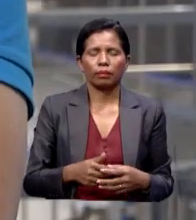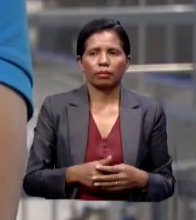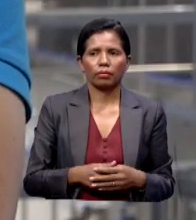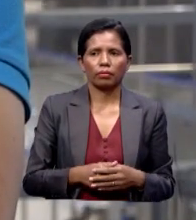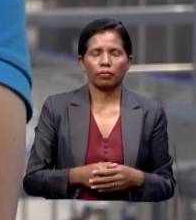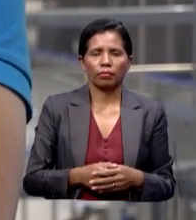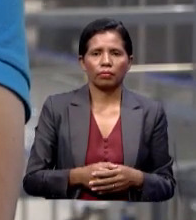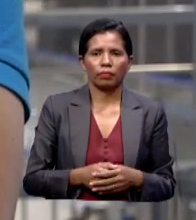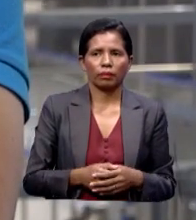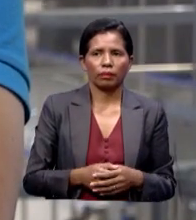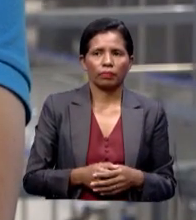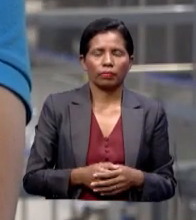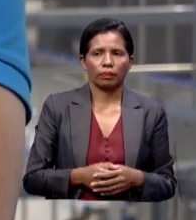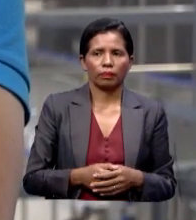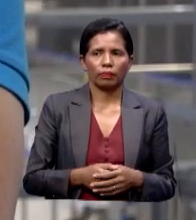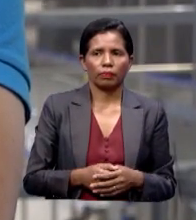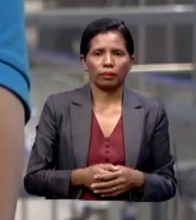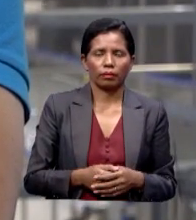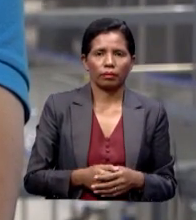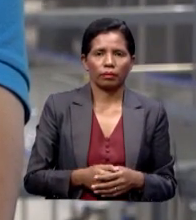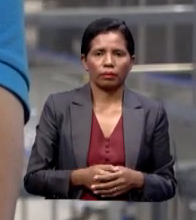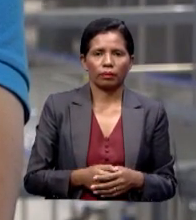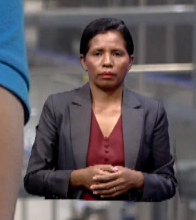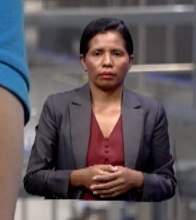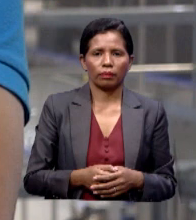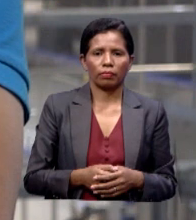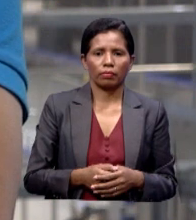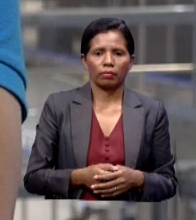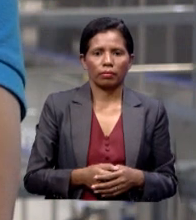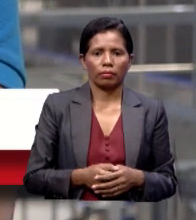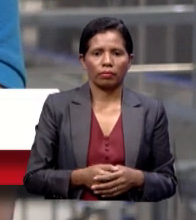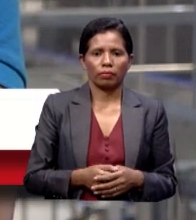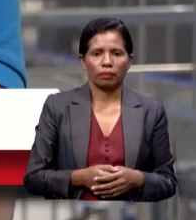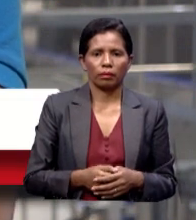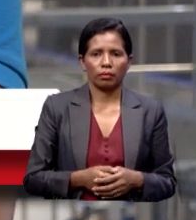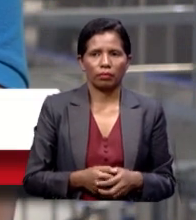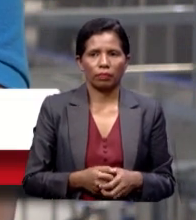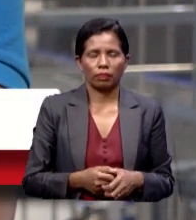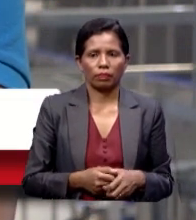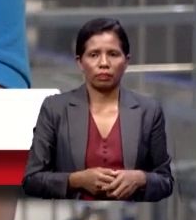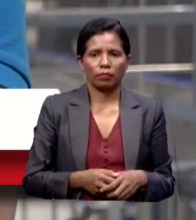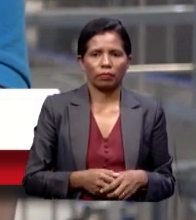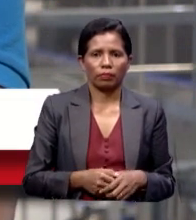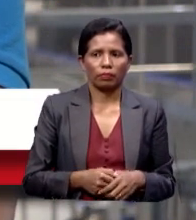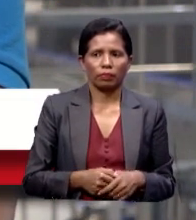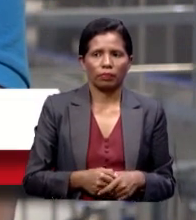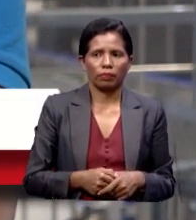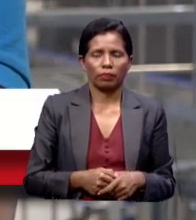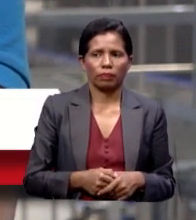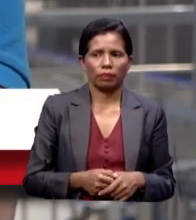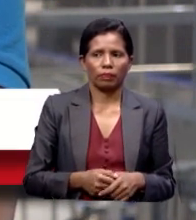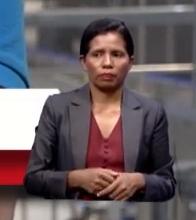UNIDO paid a visit us a few weeks ago. Regarding the establishment